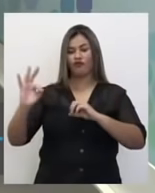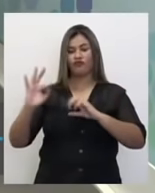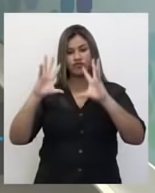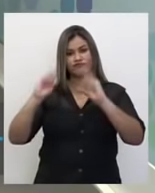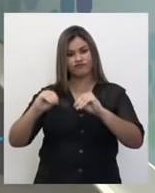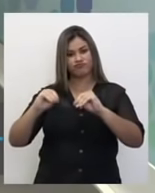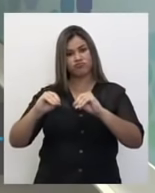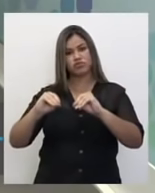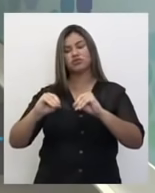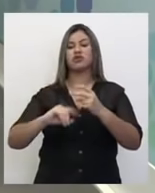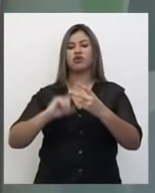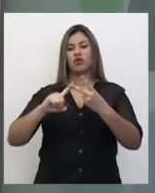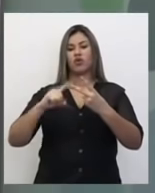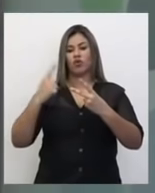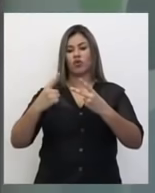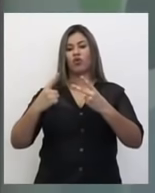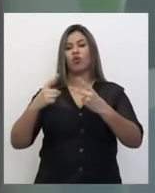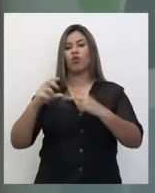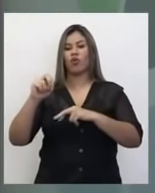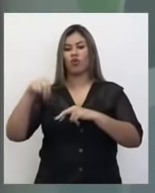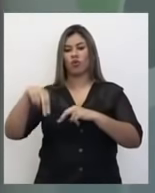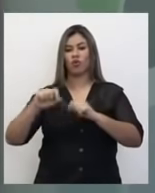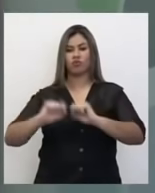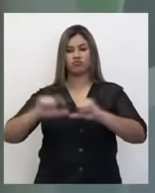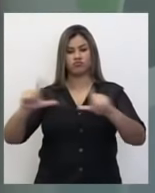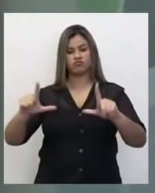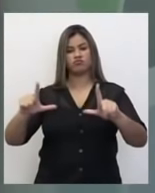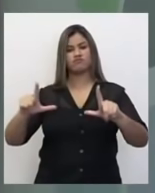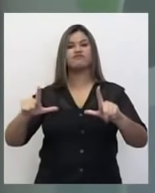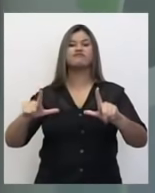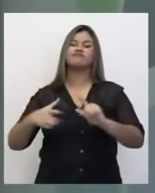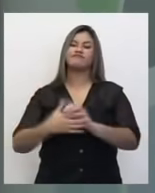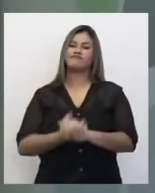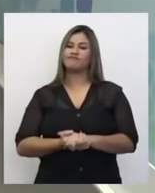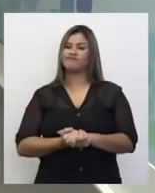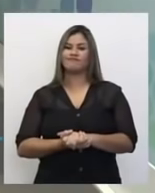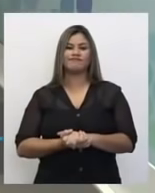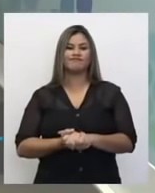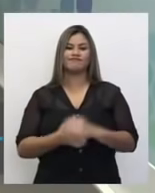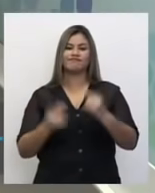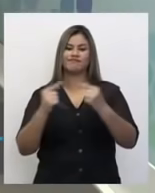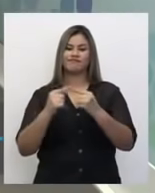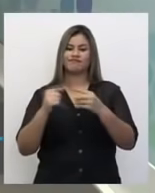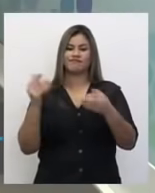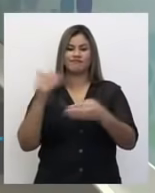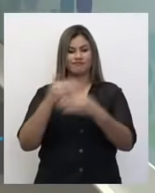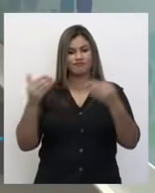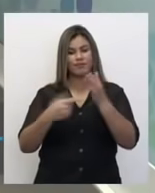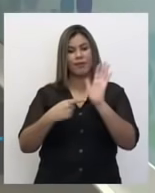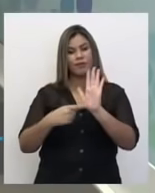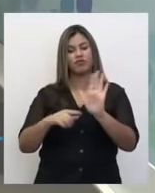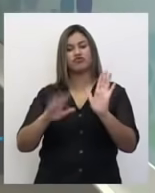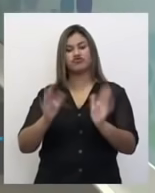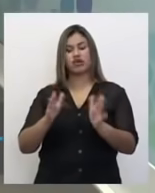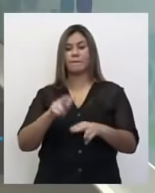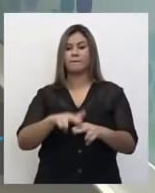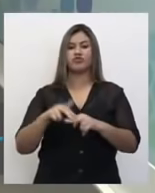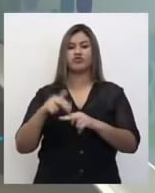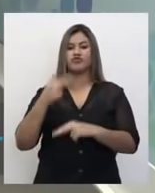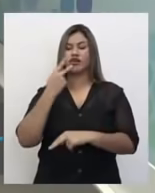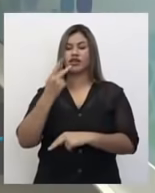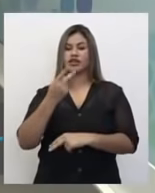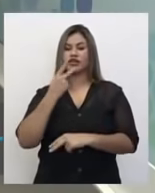desligada. 1 é igual a on, corrente ligada. Isso tava no PPT que eu mostrei antes. Por isso que eu falei para